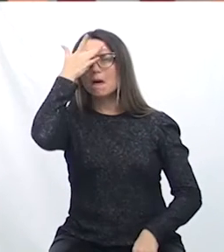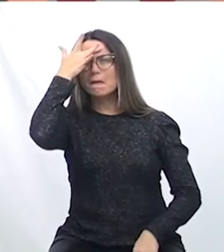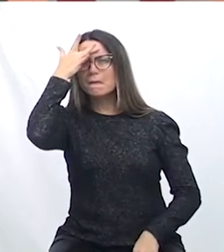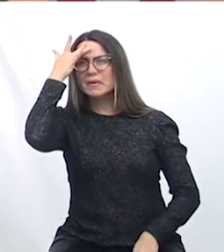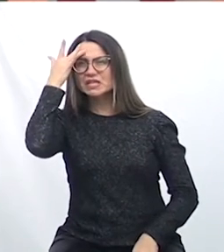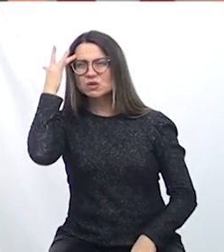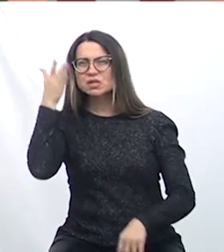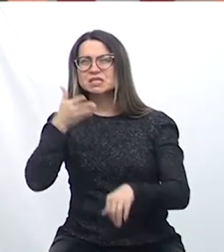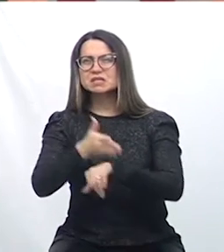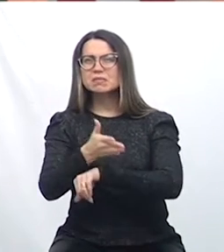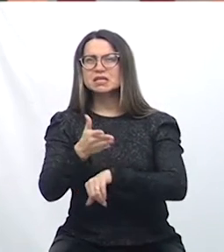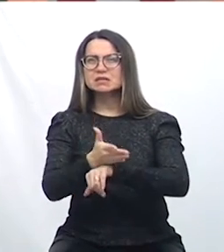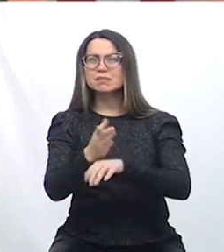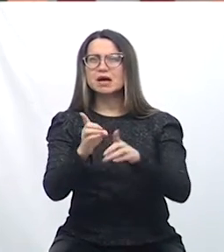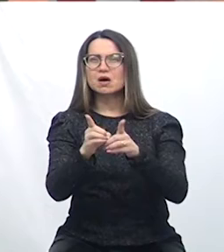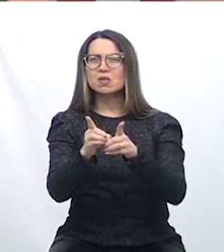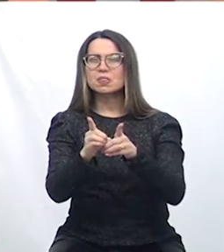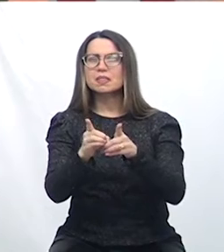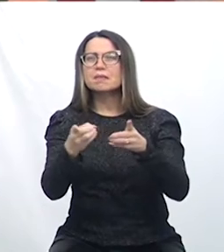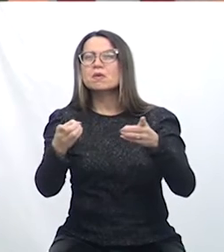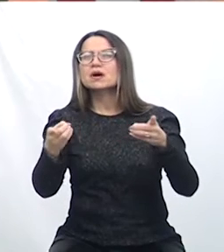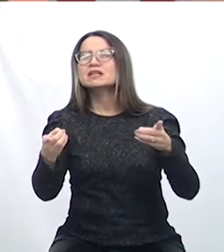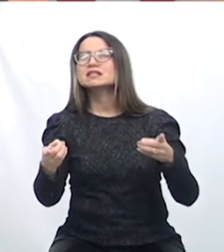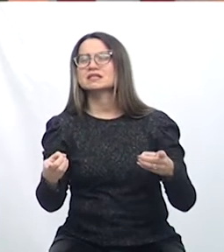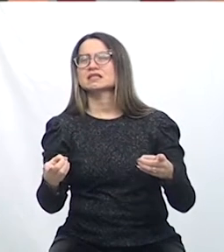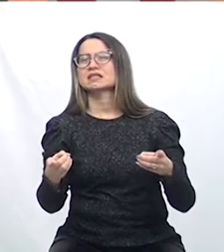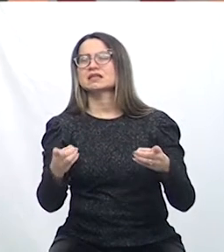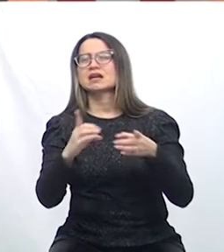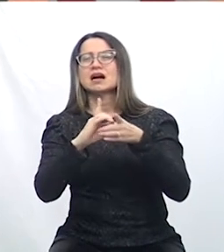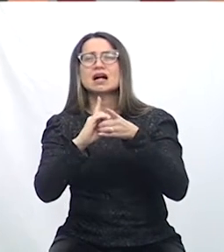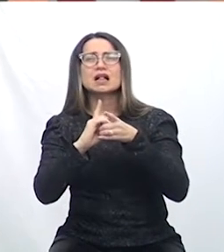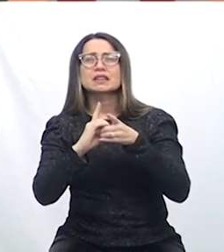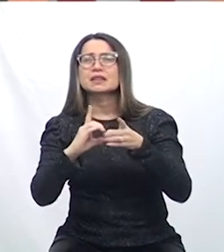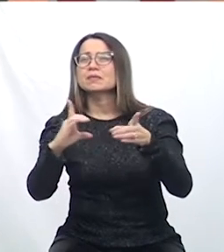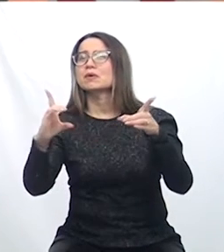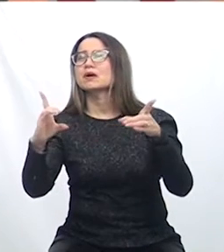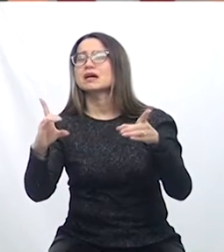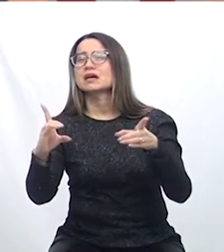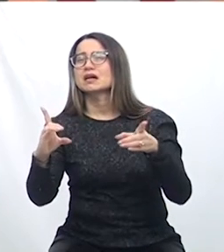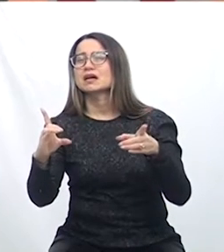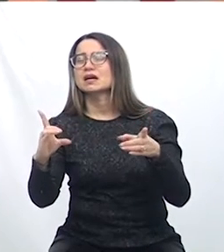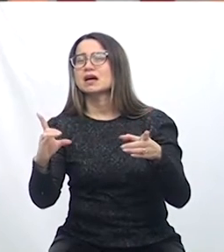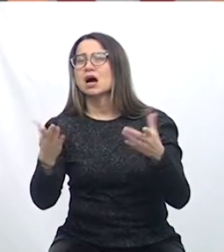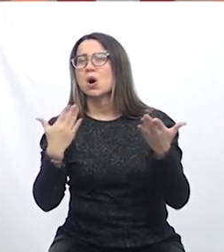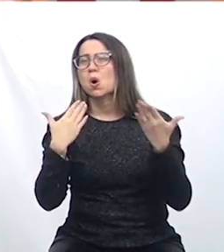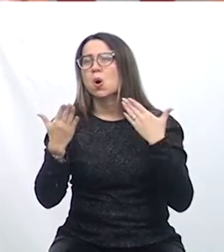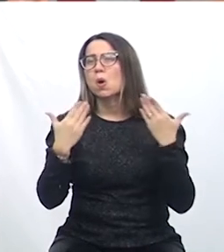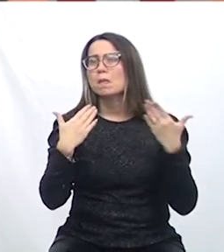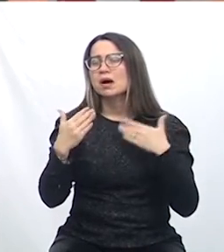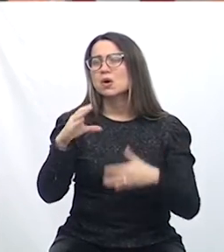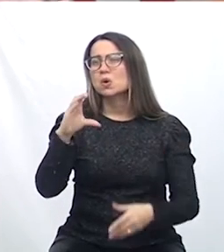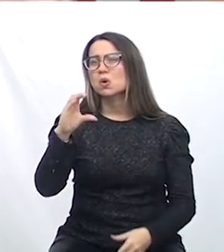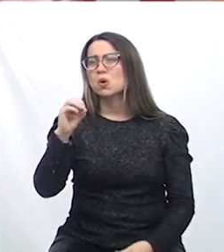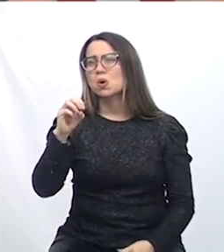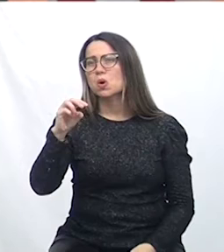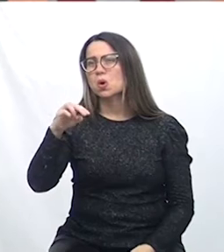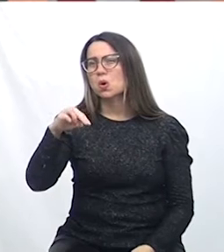democrático. Minha gente, ele comparou ao Ku Klux Klan. Ku Klux